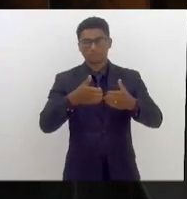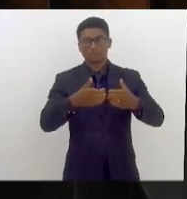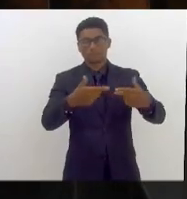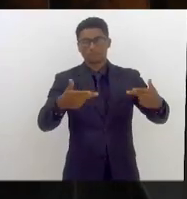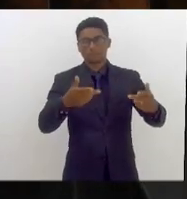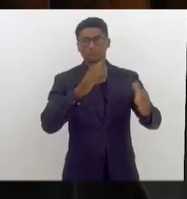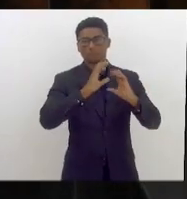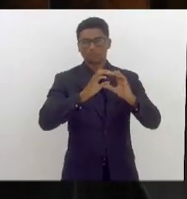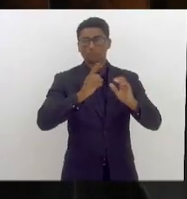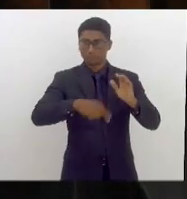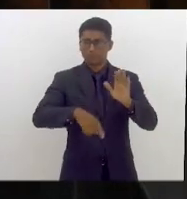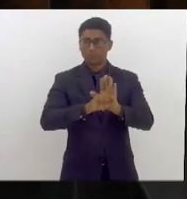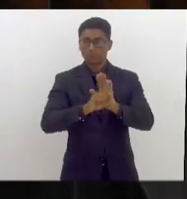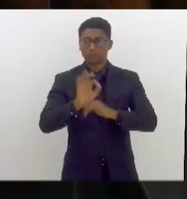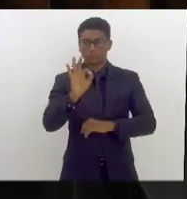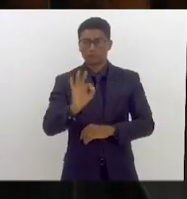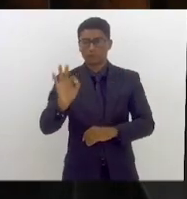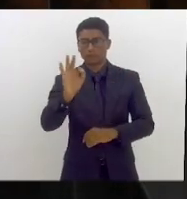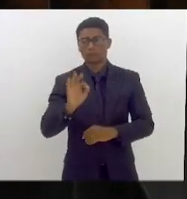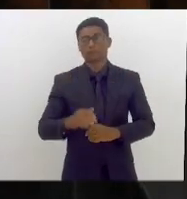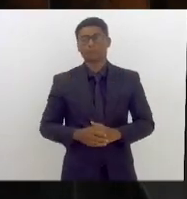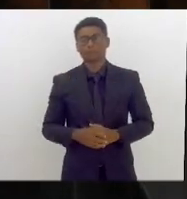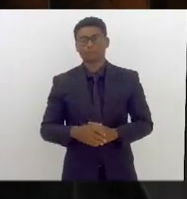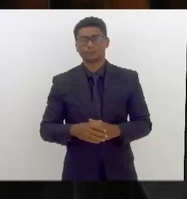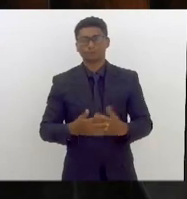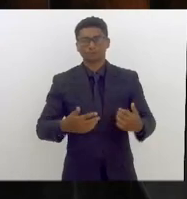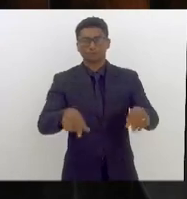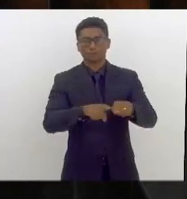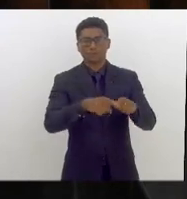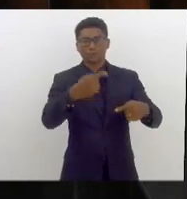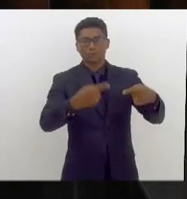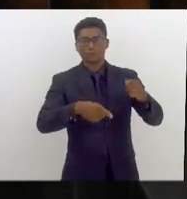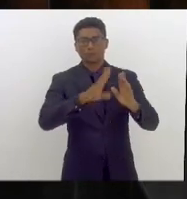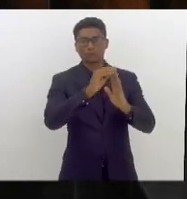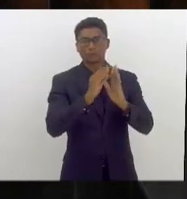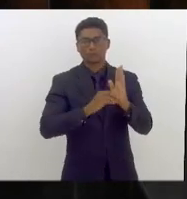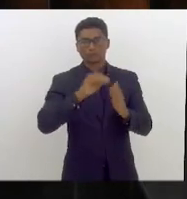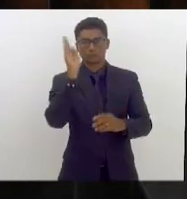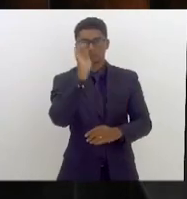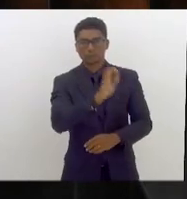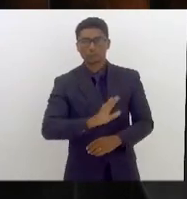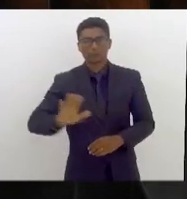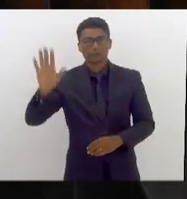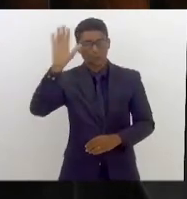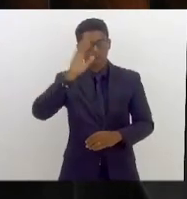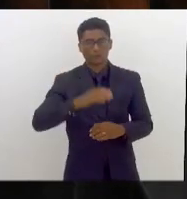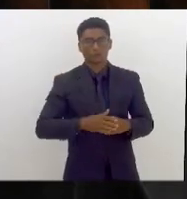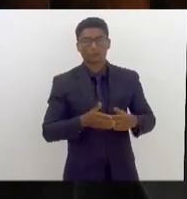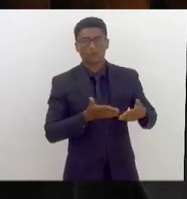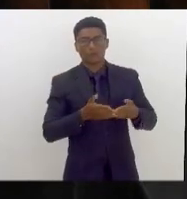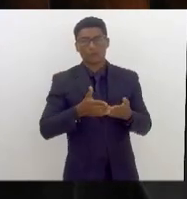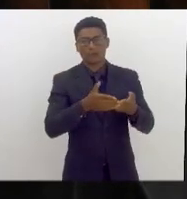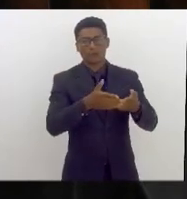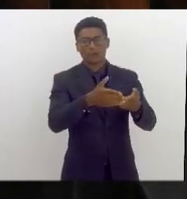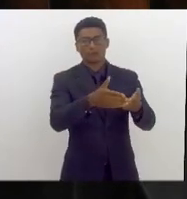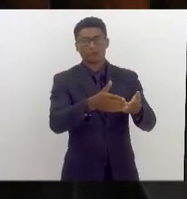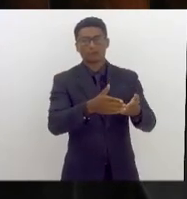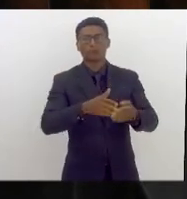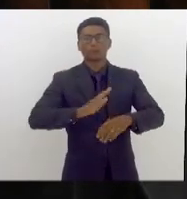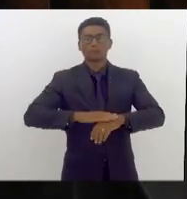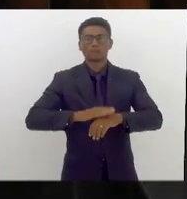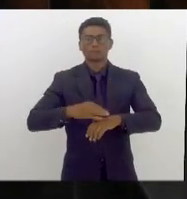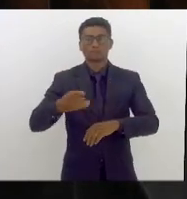lei federal. A supressão da política de conteúdo nacional na indústria naval, que acabou com a indústria naval do Rio de Janeiro, decisão